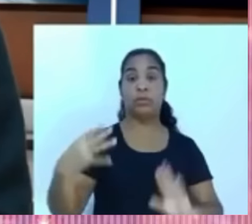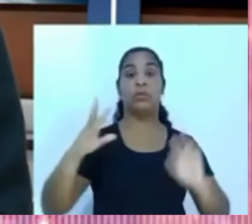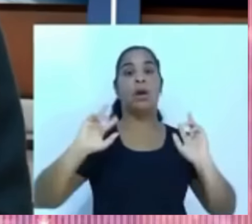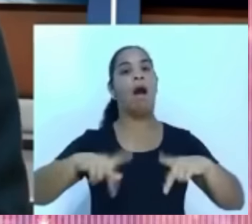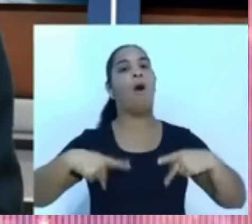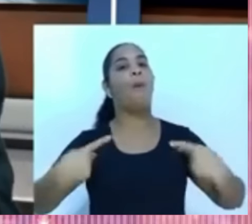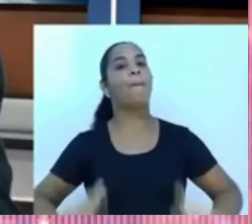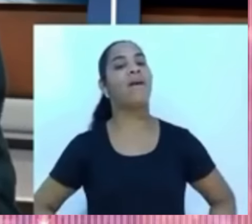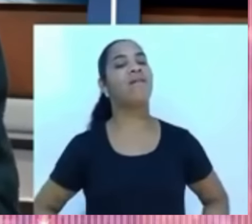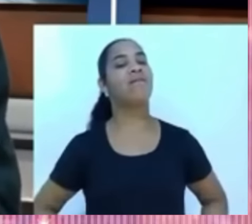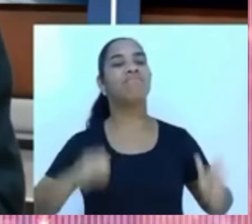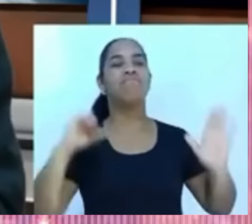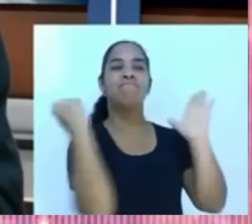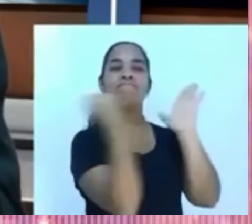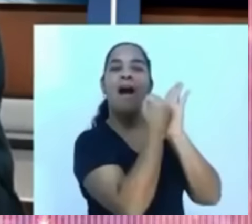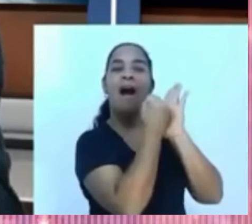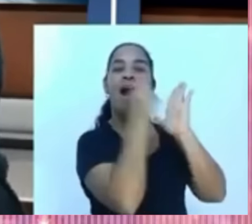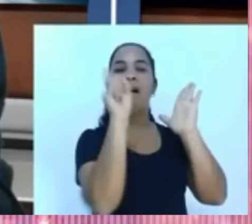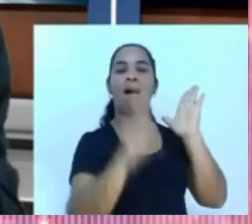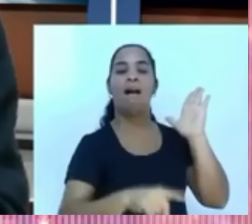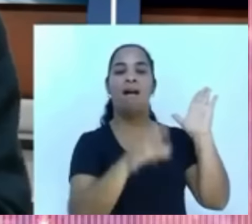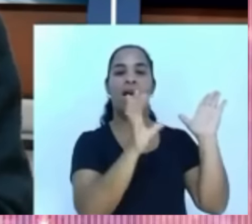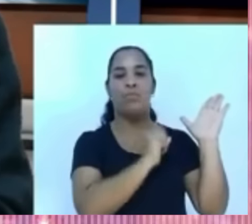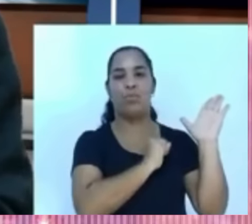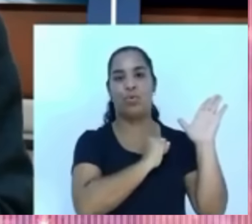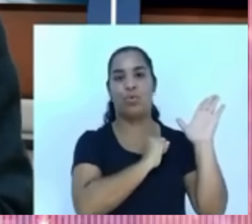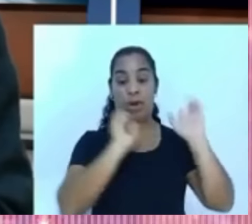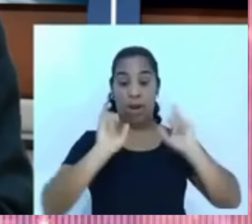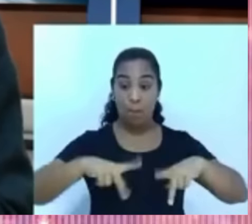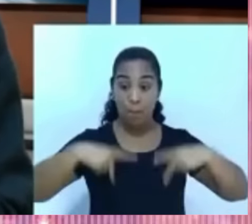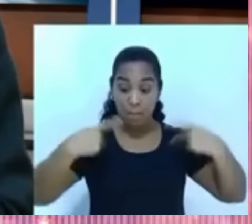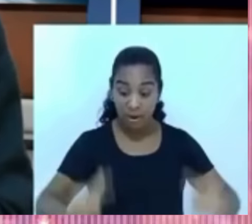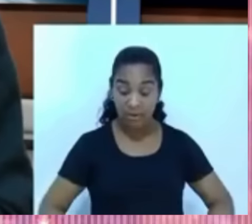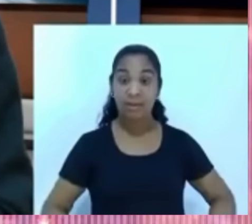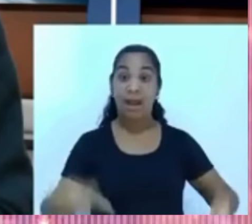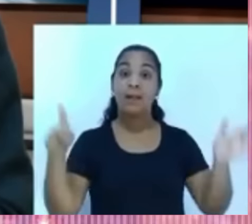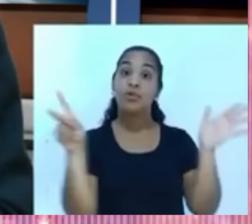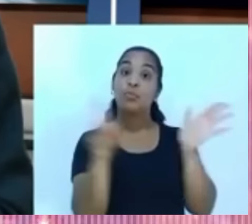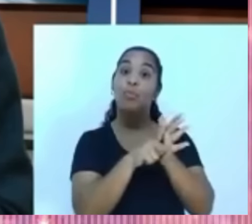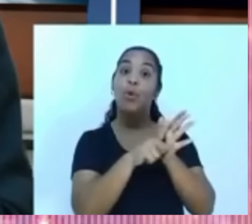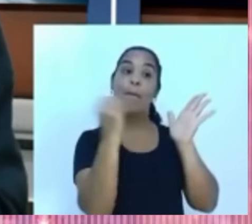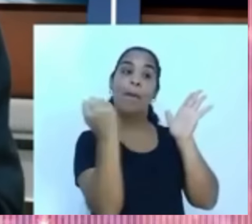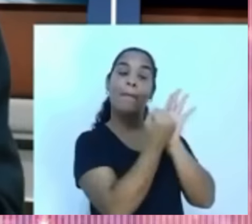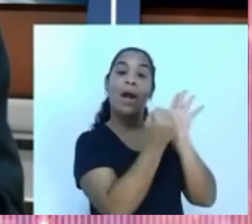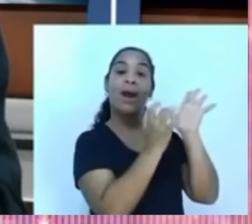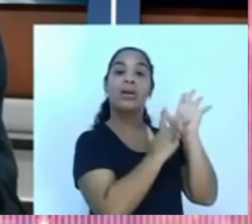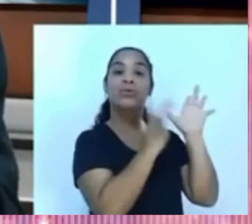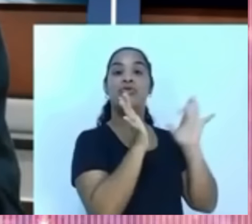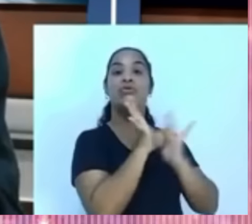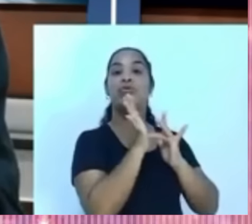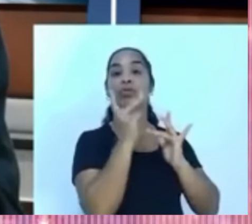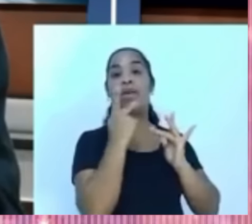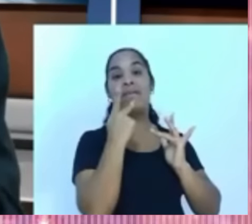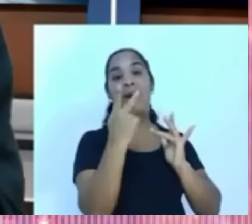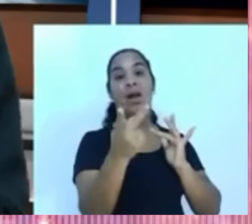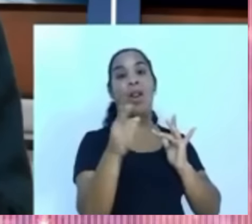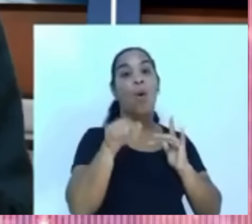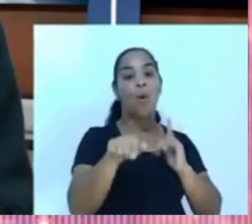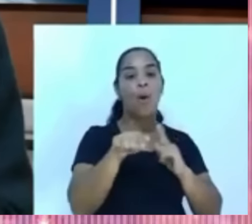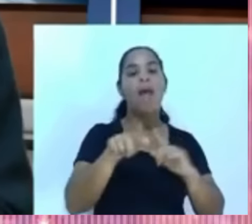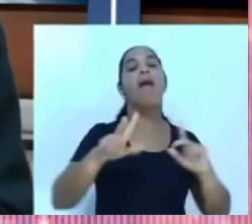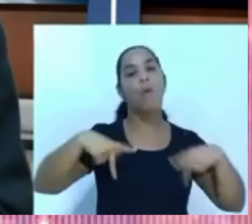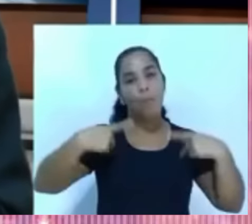Amor essa humanidade que está definida por Jesus Cristo como sendo aquela que um dia